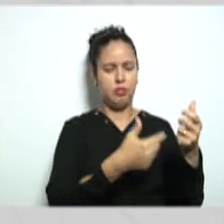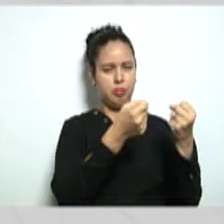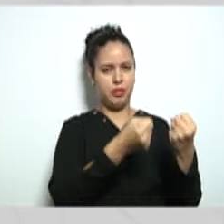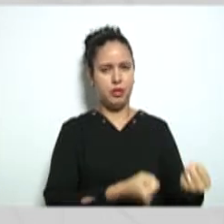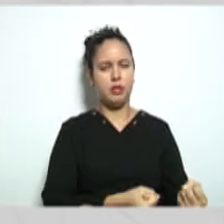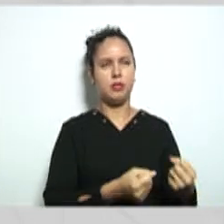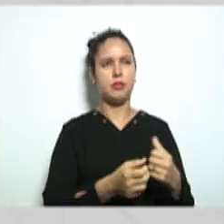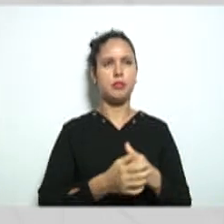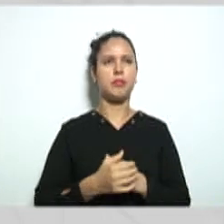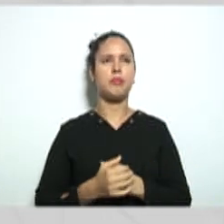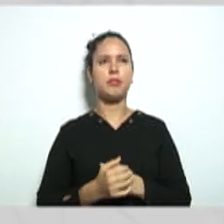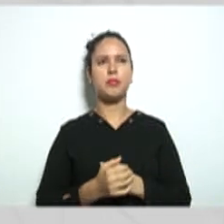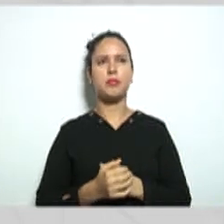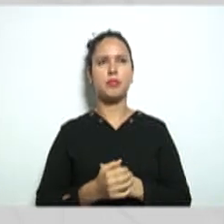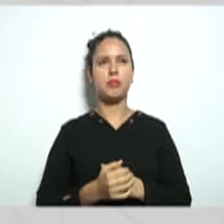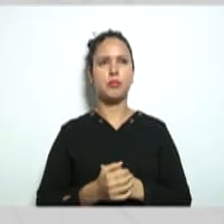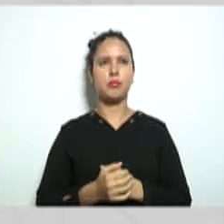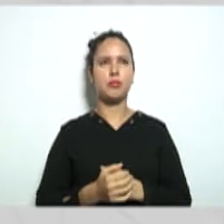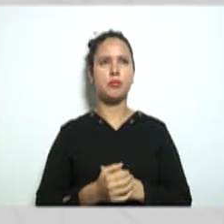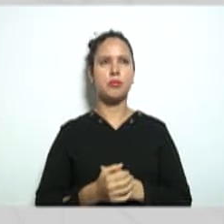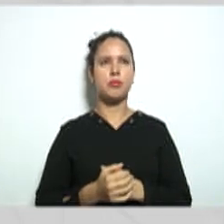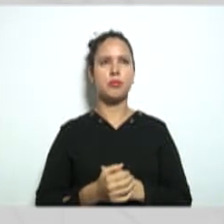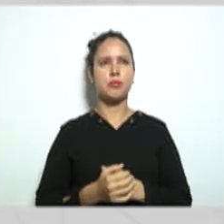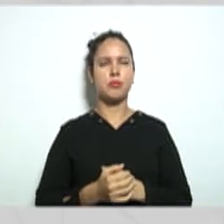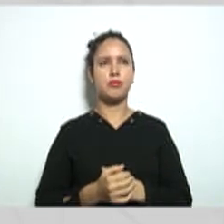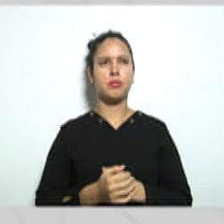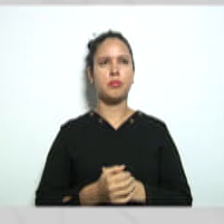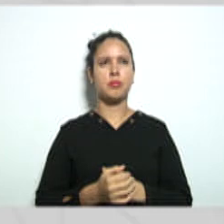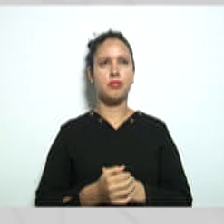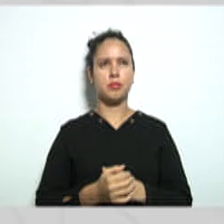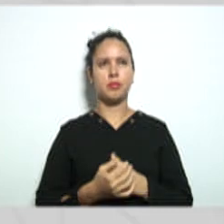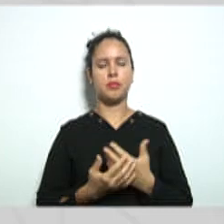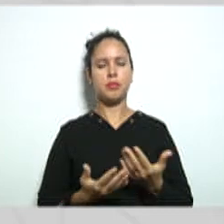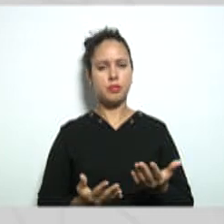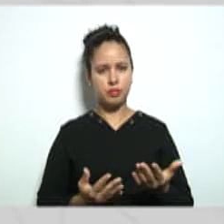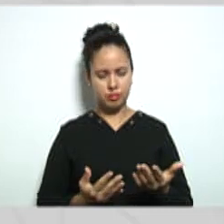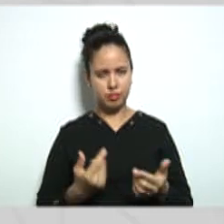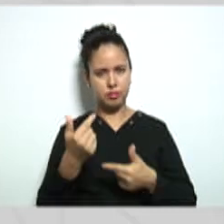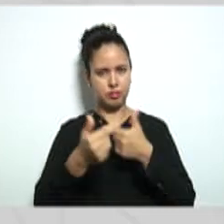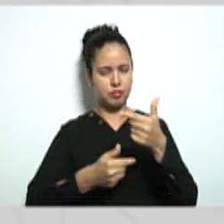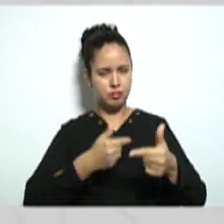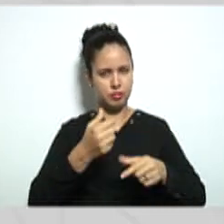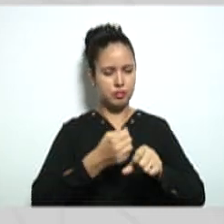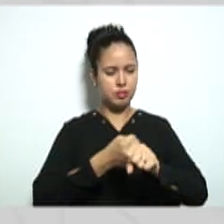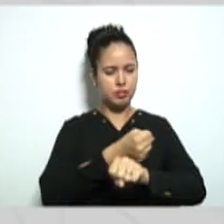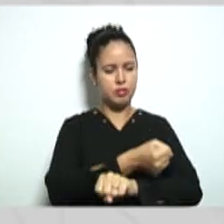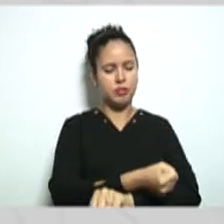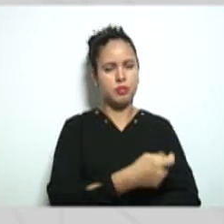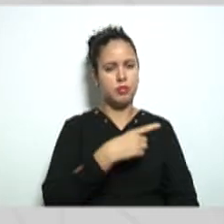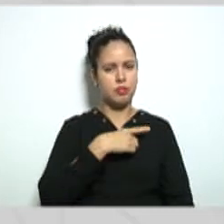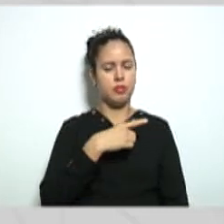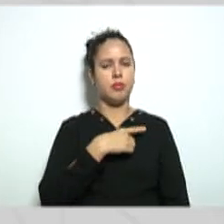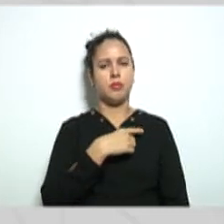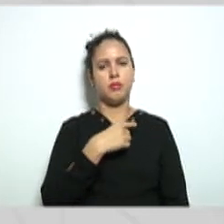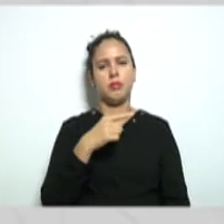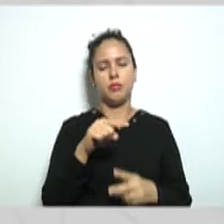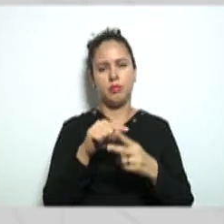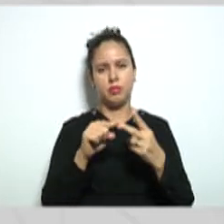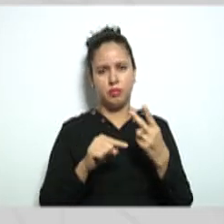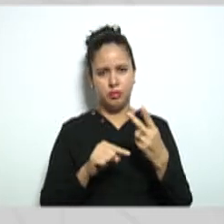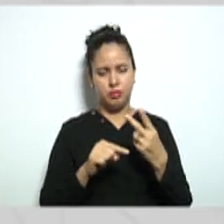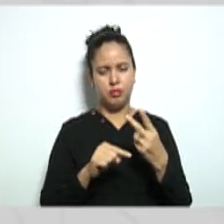perceber que no modo de produção lá, o escravista, como o professor falou, passaram a existir duas formas